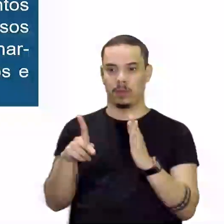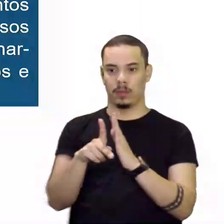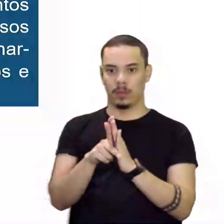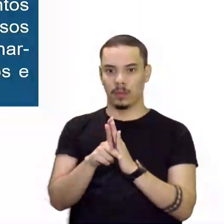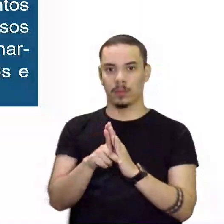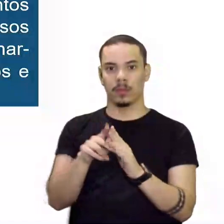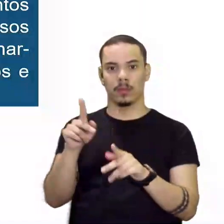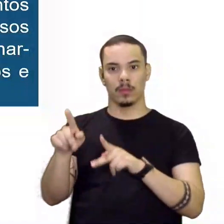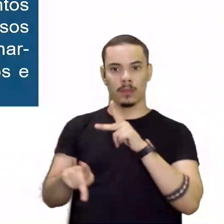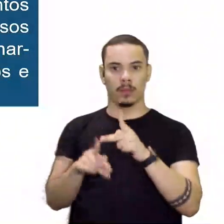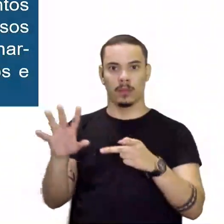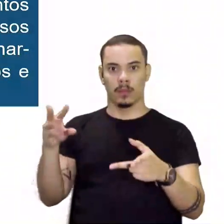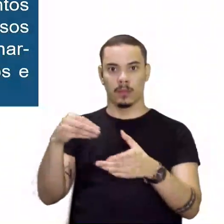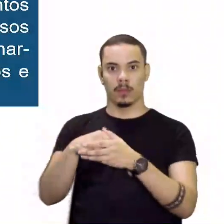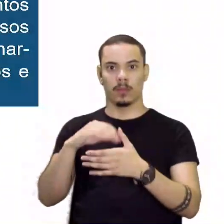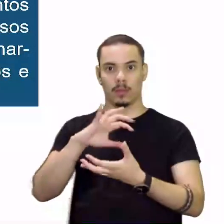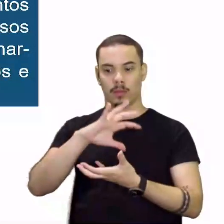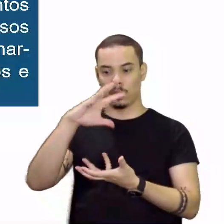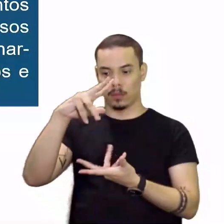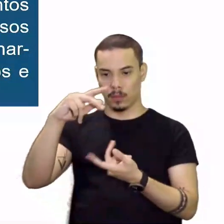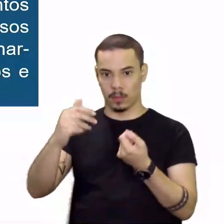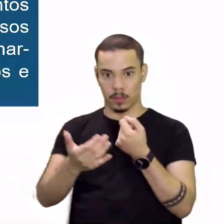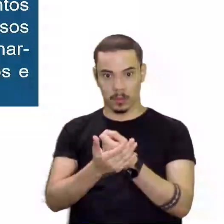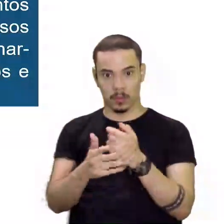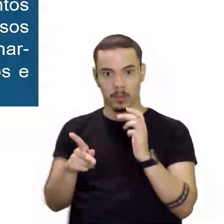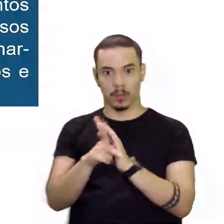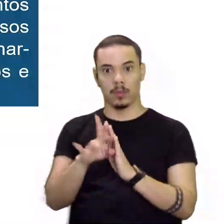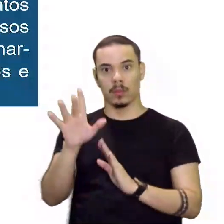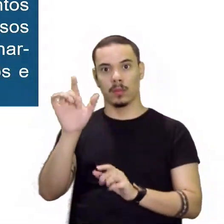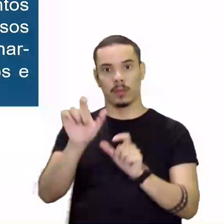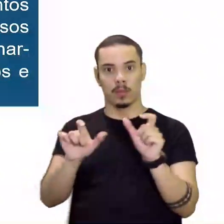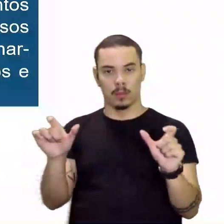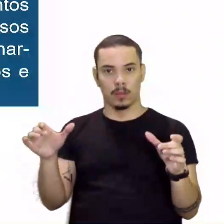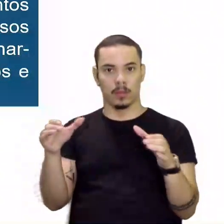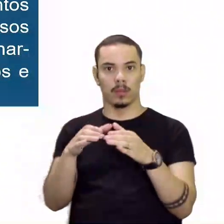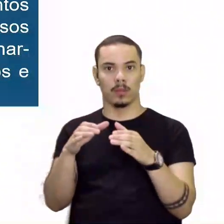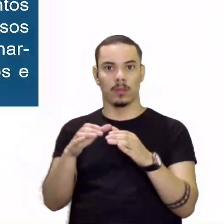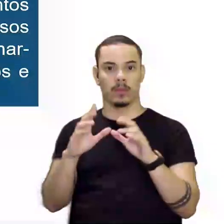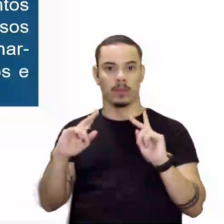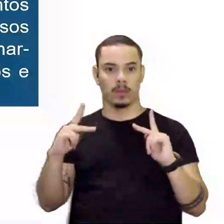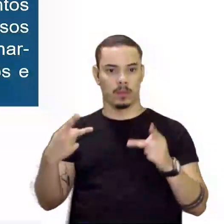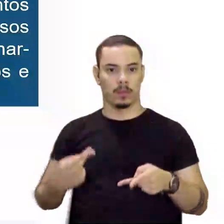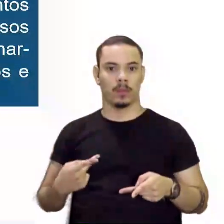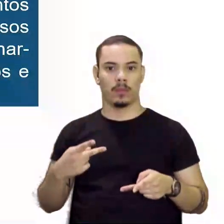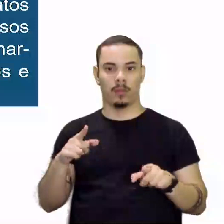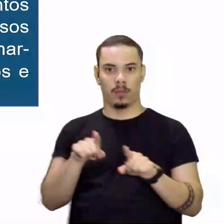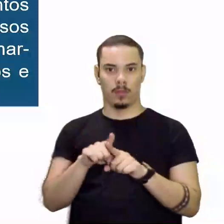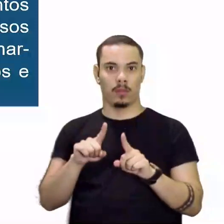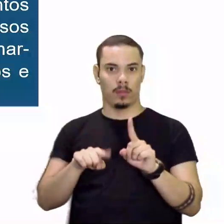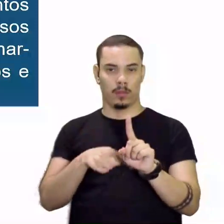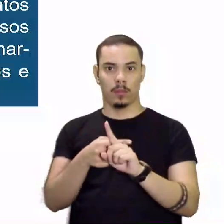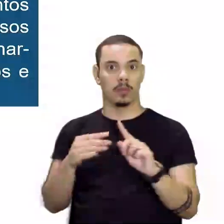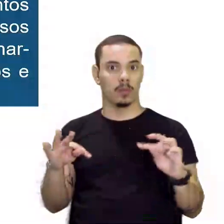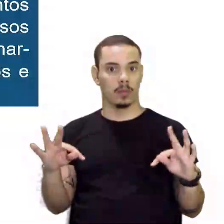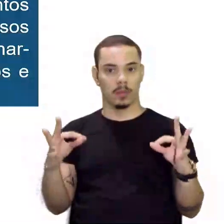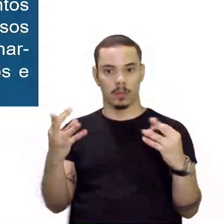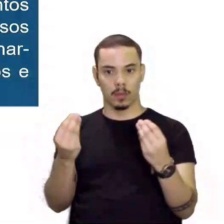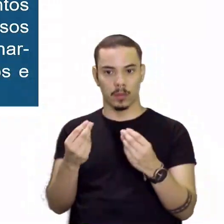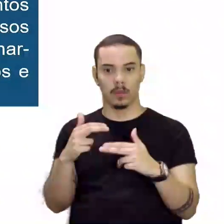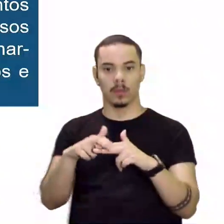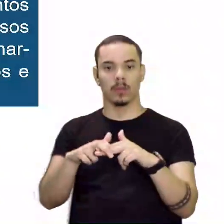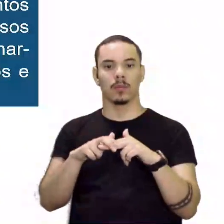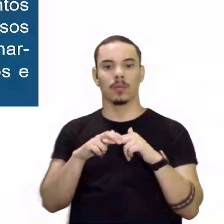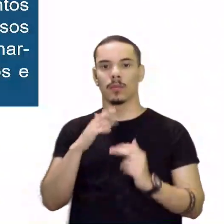nos diversos continentes, com destaque para a mobilidade de fixação de pessoas, grupos humanos e povos. em função de eventos